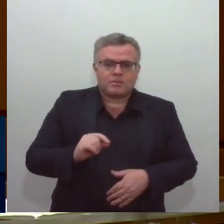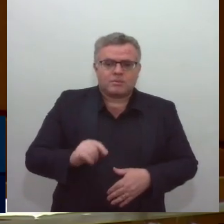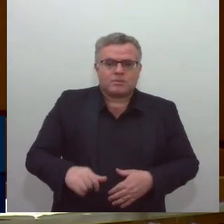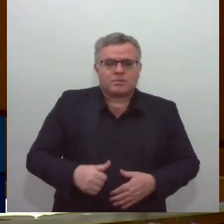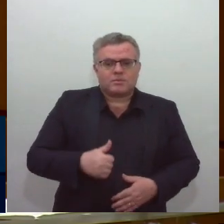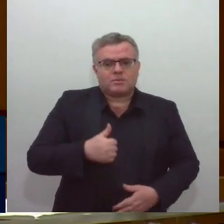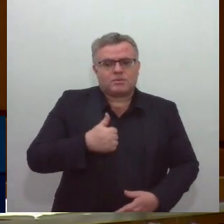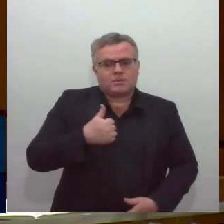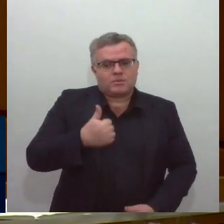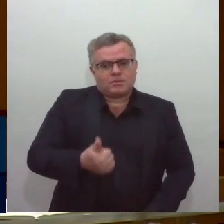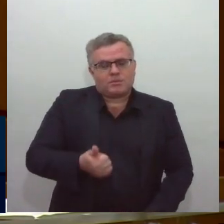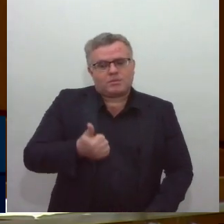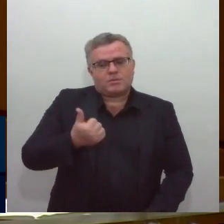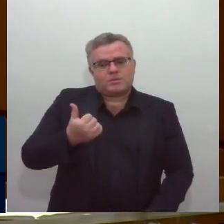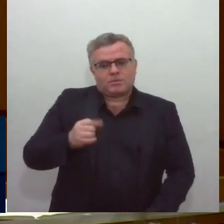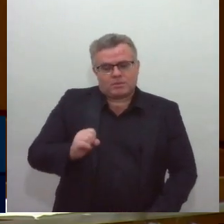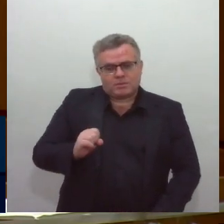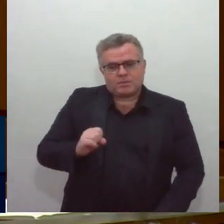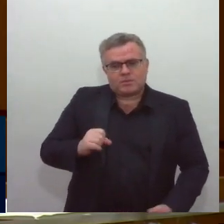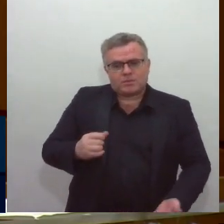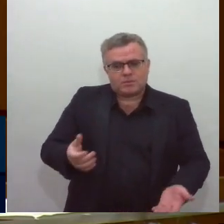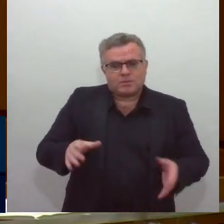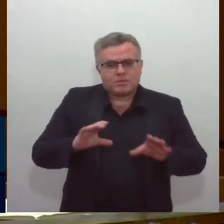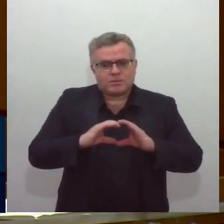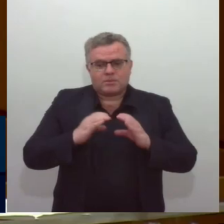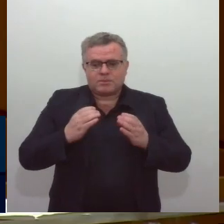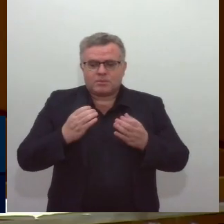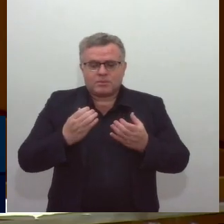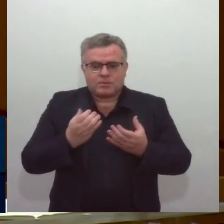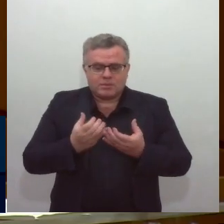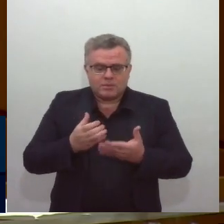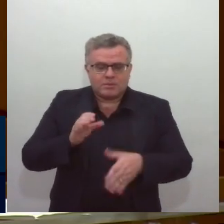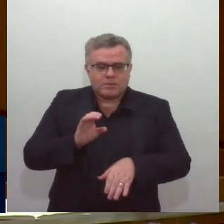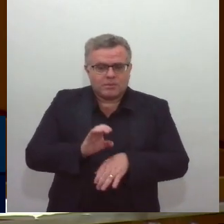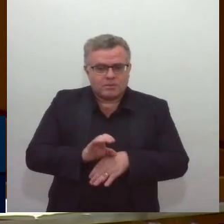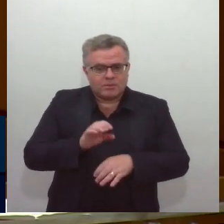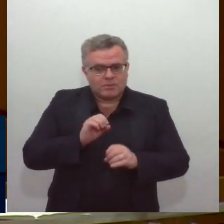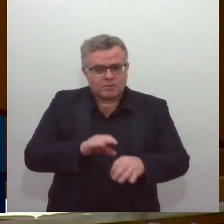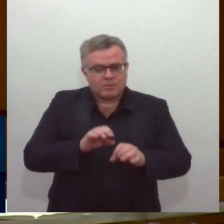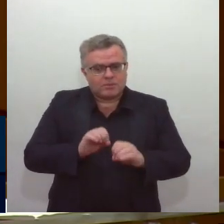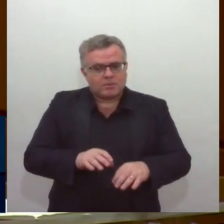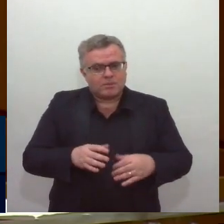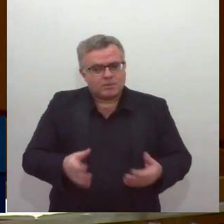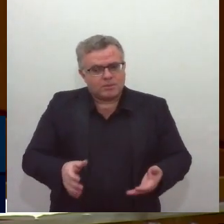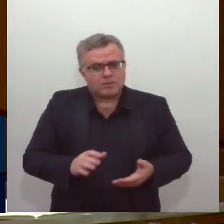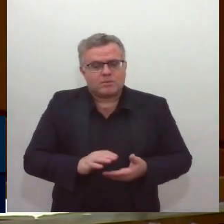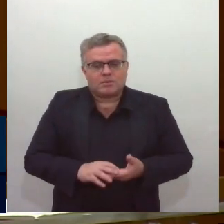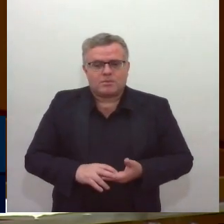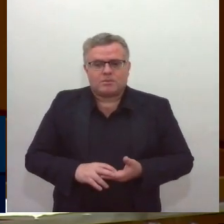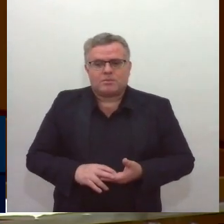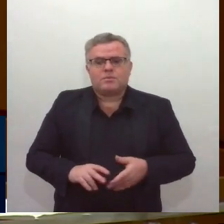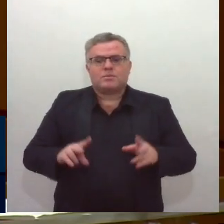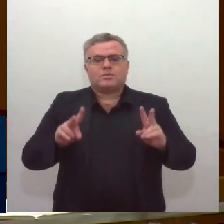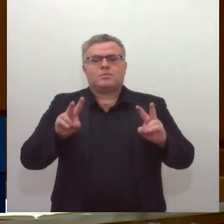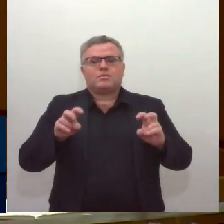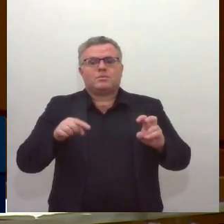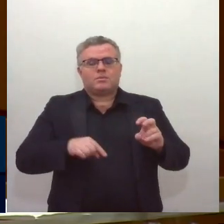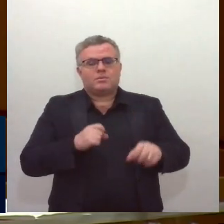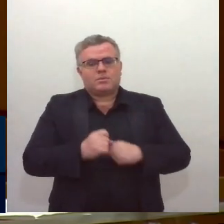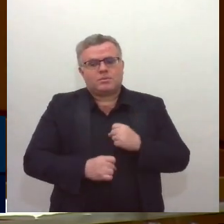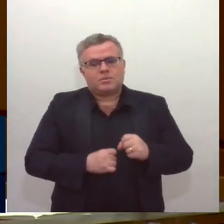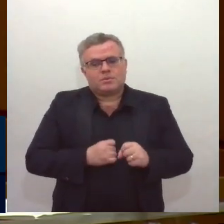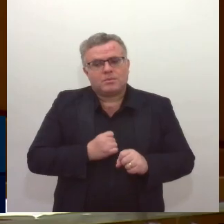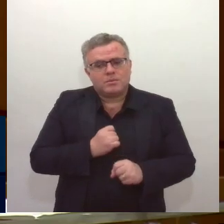da 18ª Conferência Estadual de Educação. E o tema deste ano é por